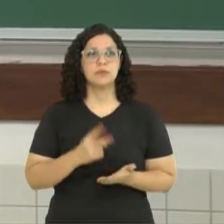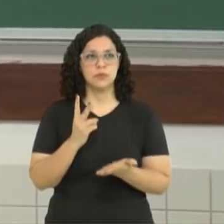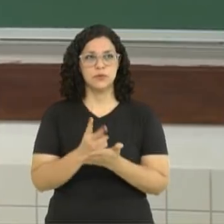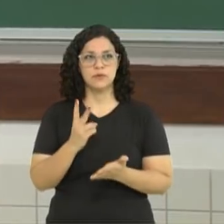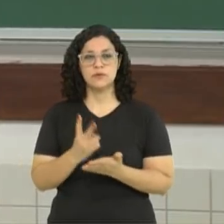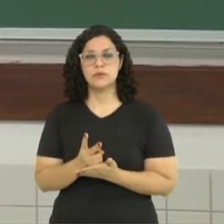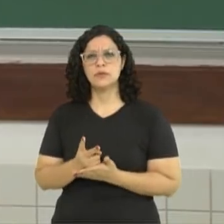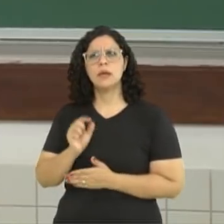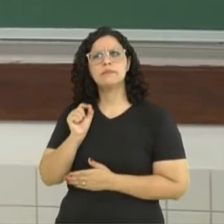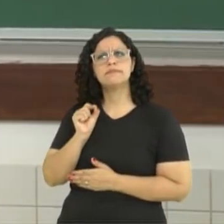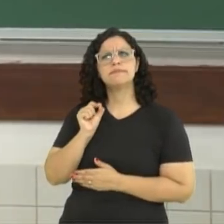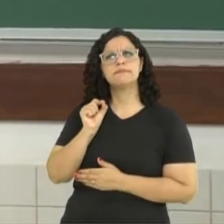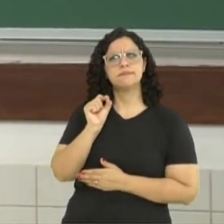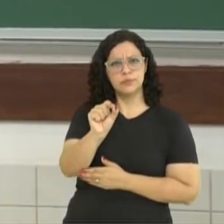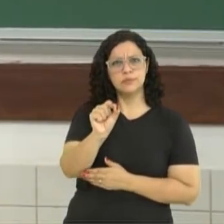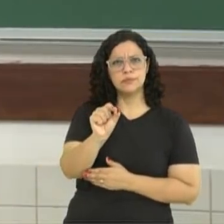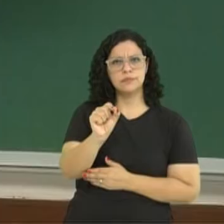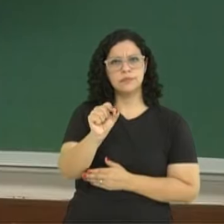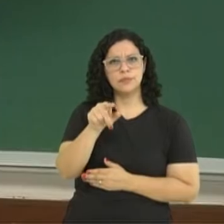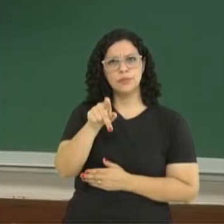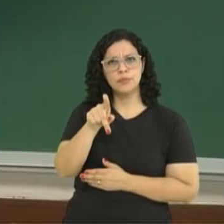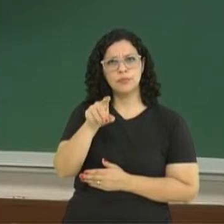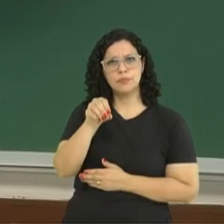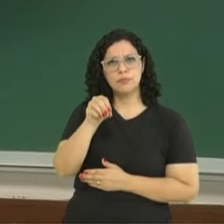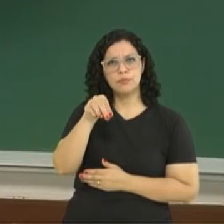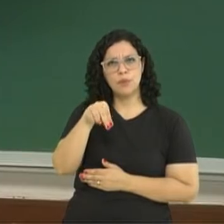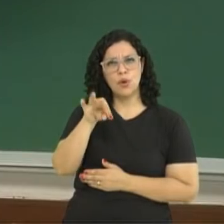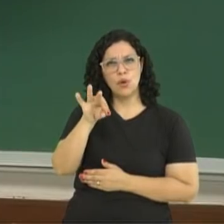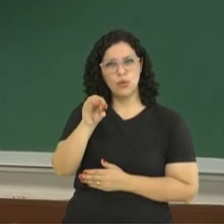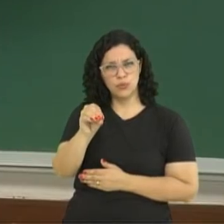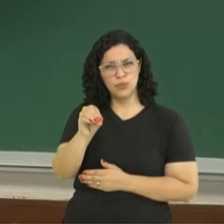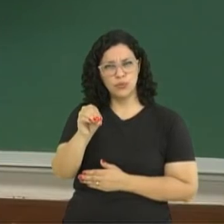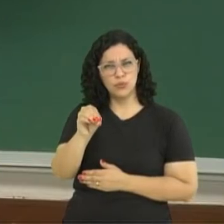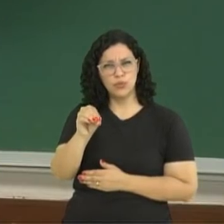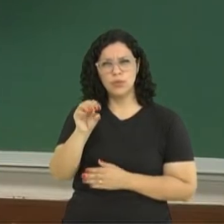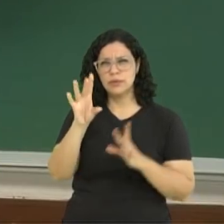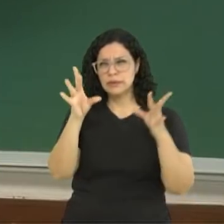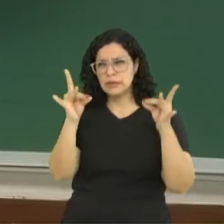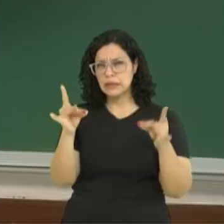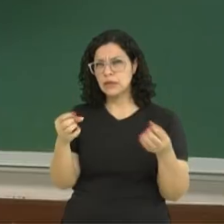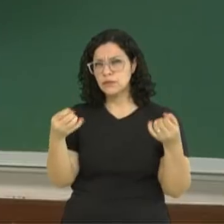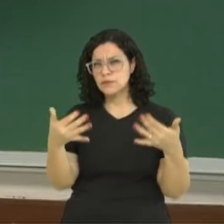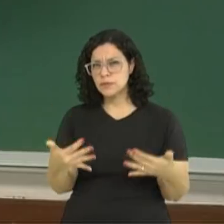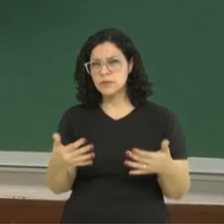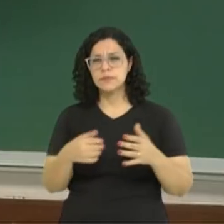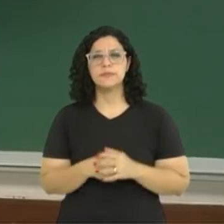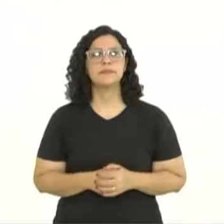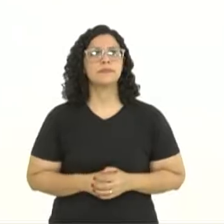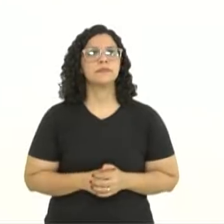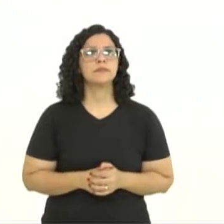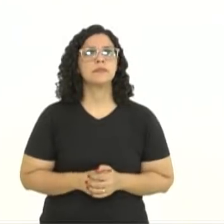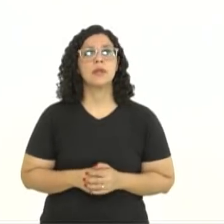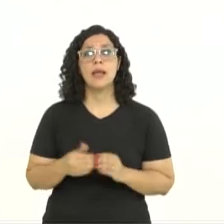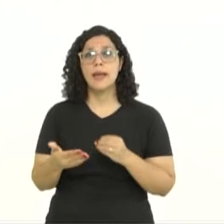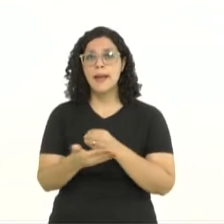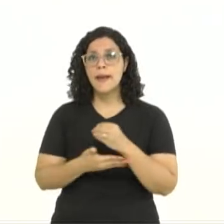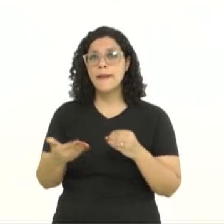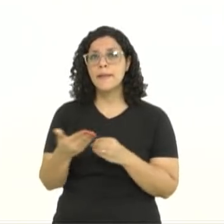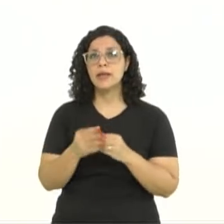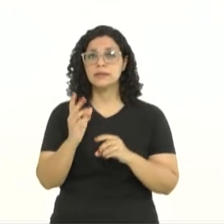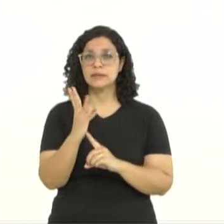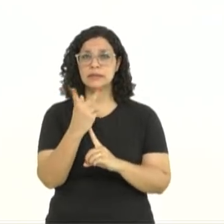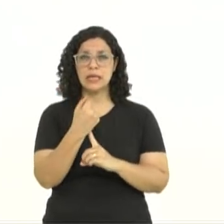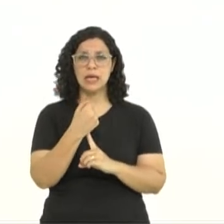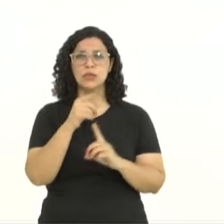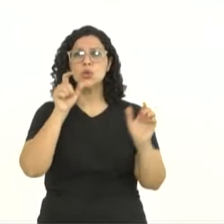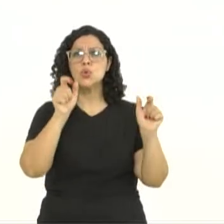frente. Agora vamos falar sobre cada ponto um pouquinho mais detalhadamente. Ponto. É a forma básica das artes plásticas, é o